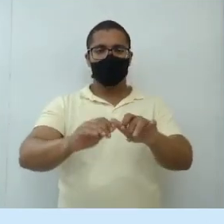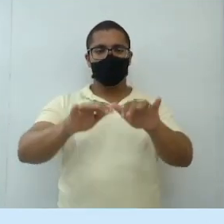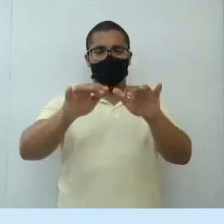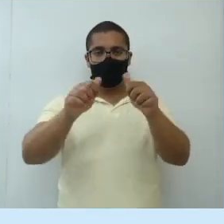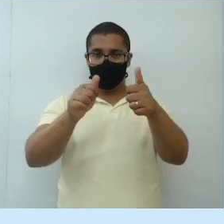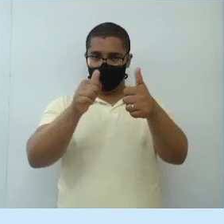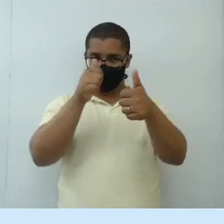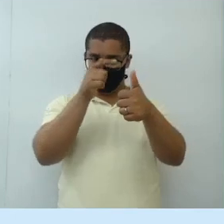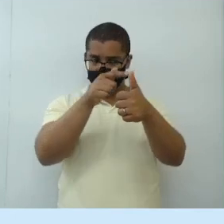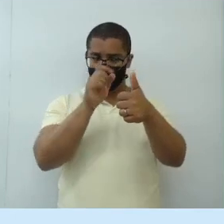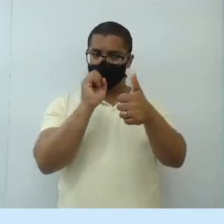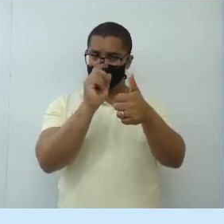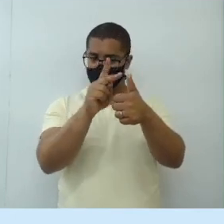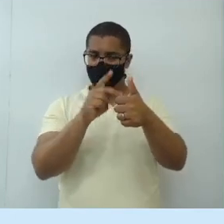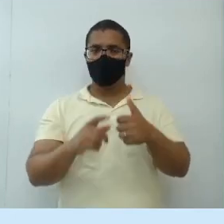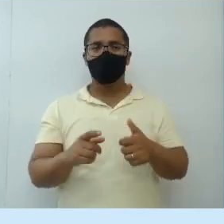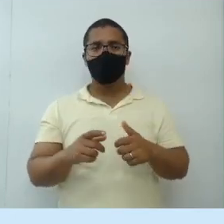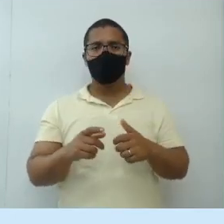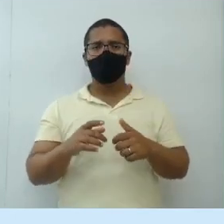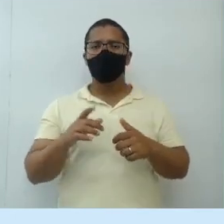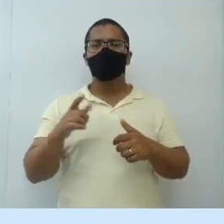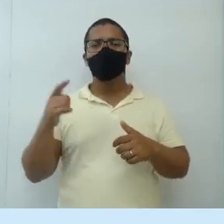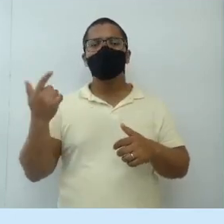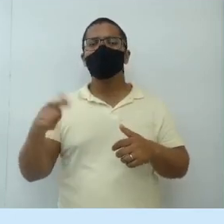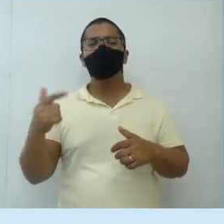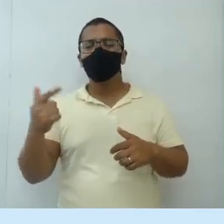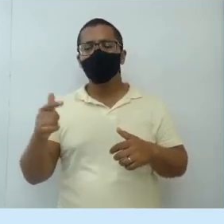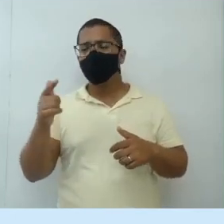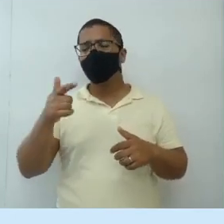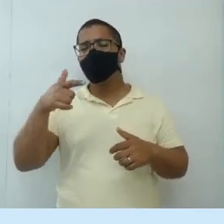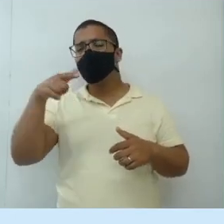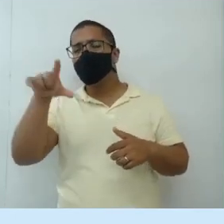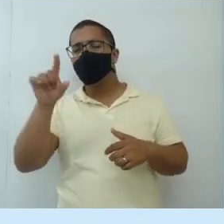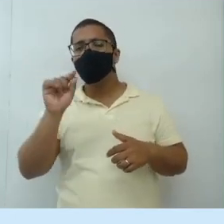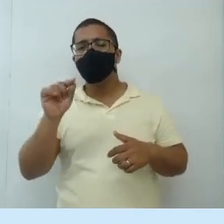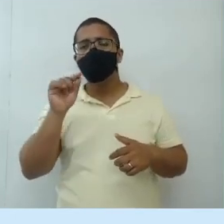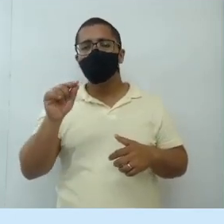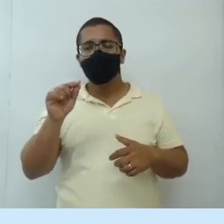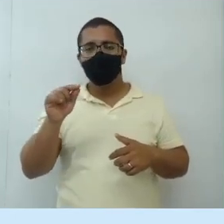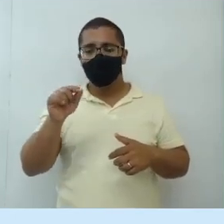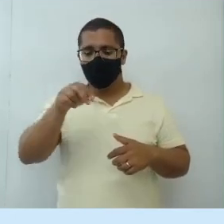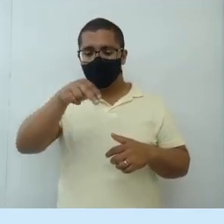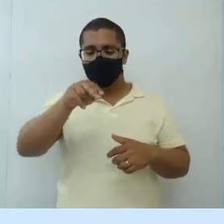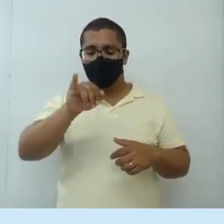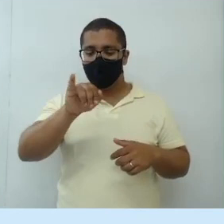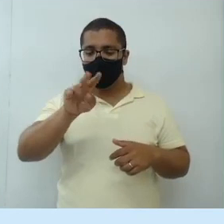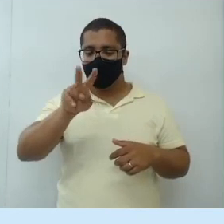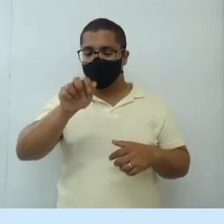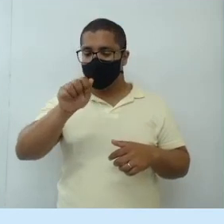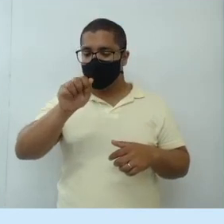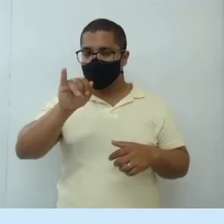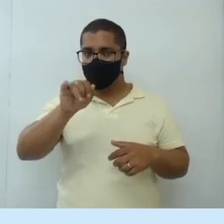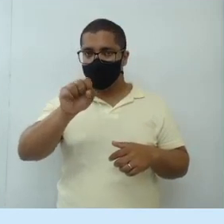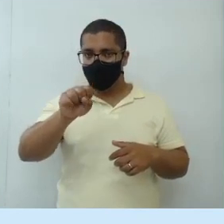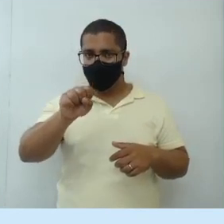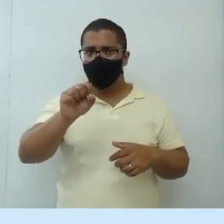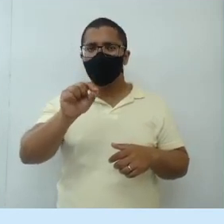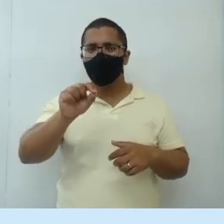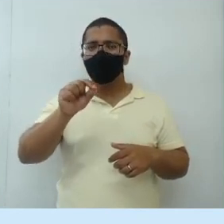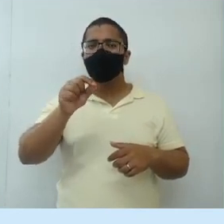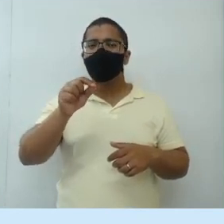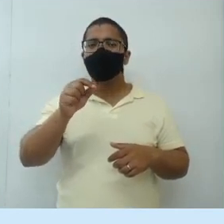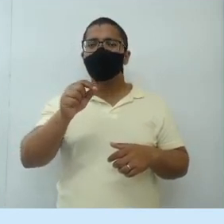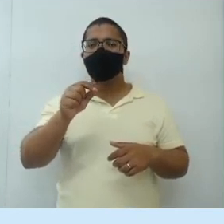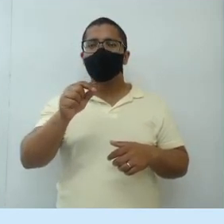certo praticamente não ouvindo o início em regime de abastecimento de vários tá de Neve